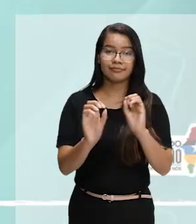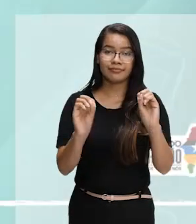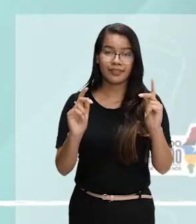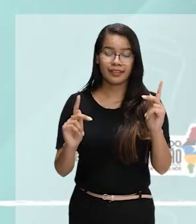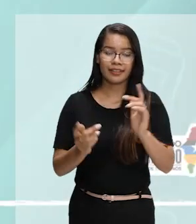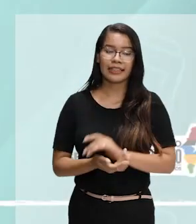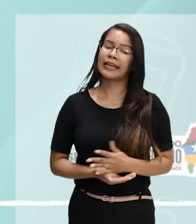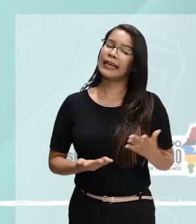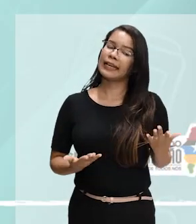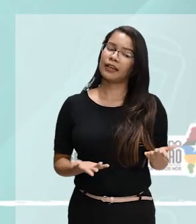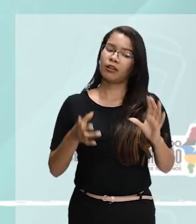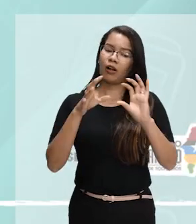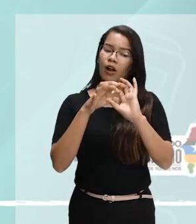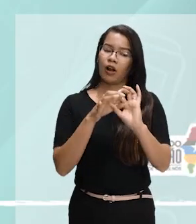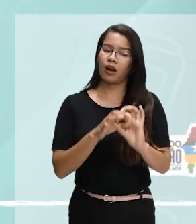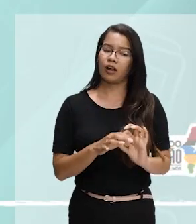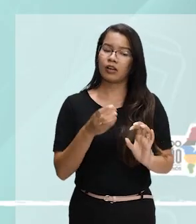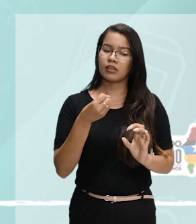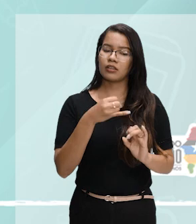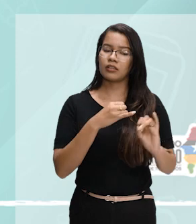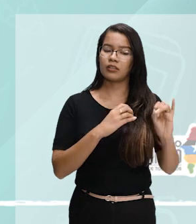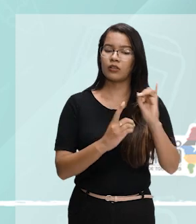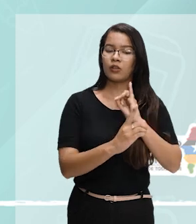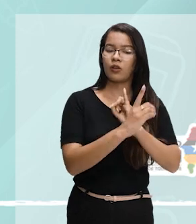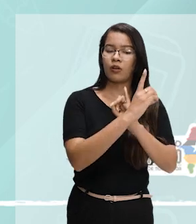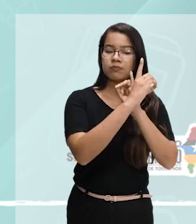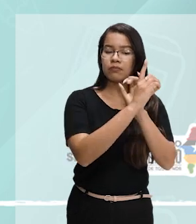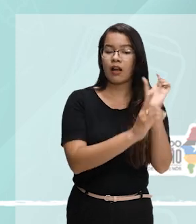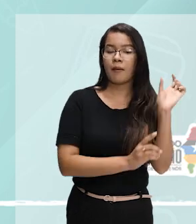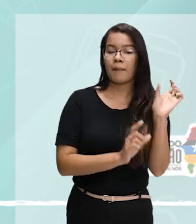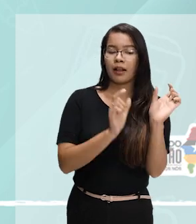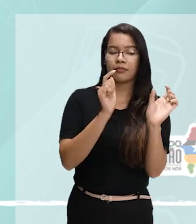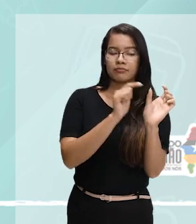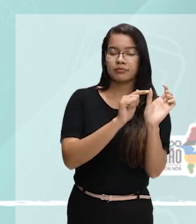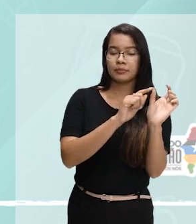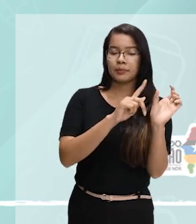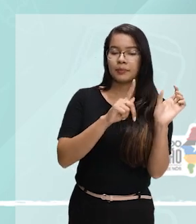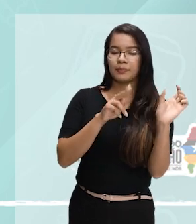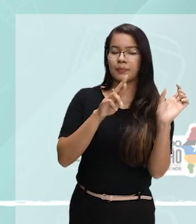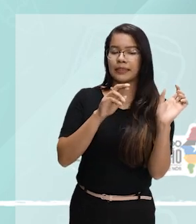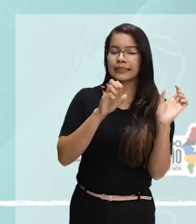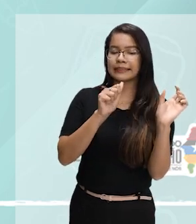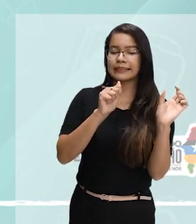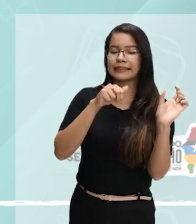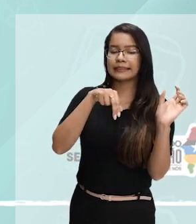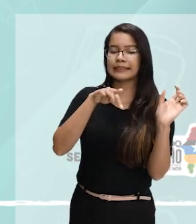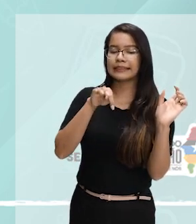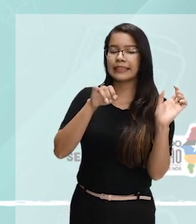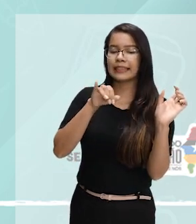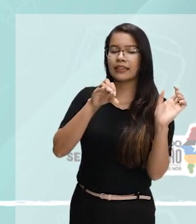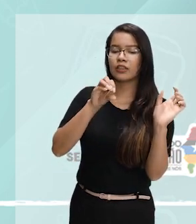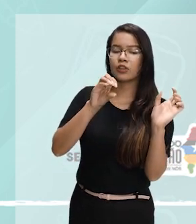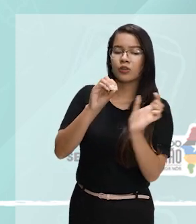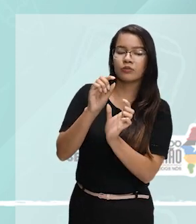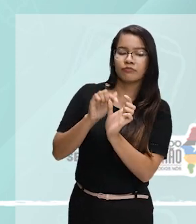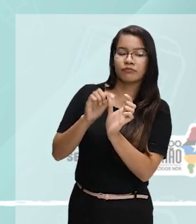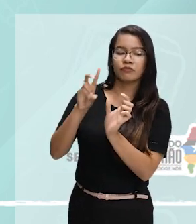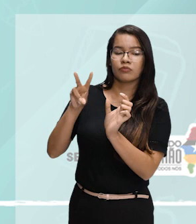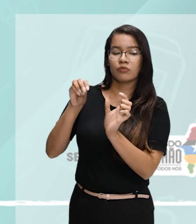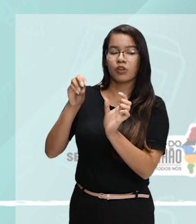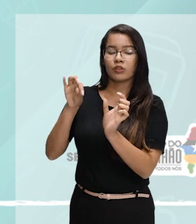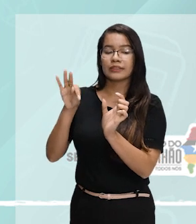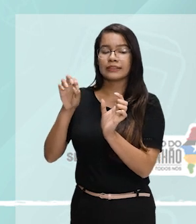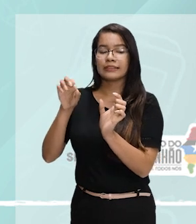No contexto em que se encontram as palavras pranteio, voltei e sina,